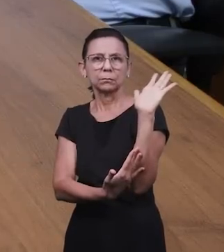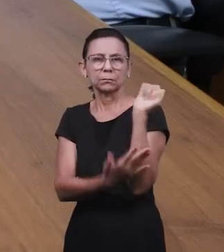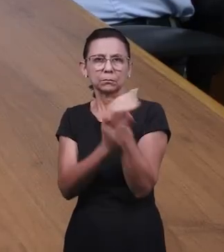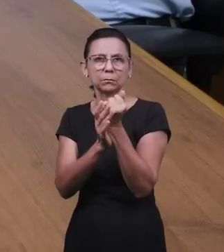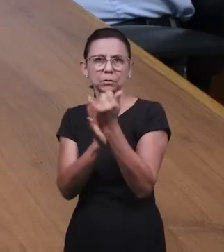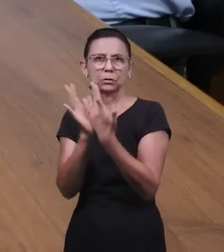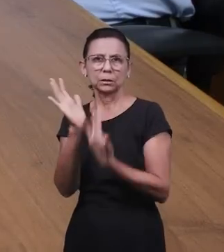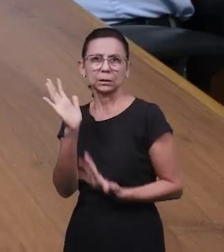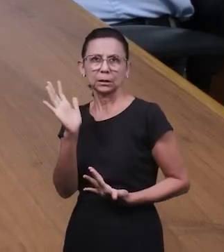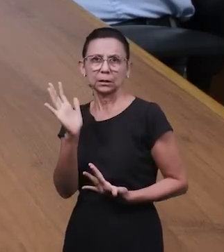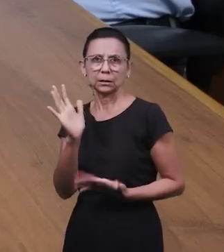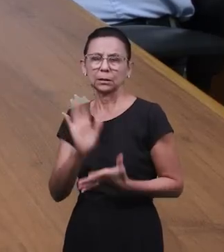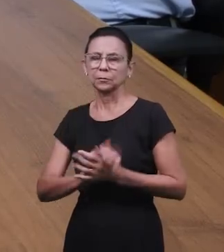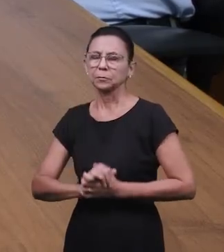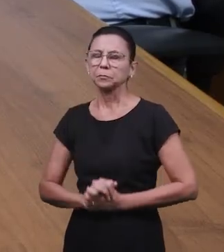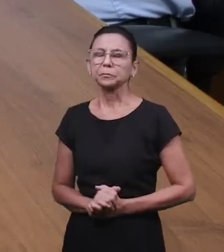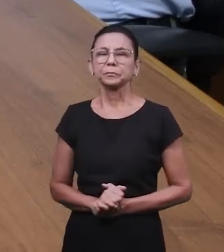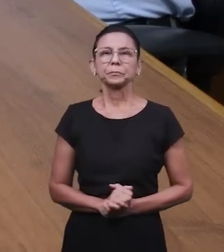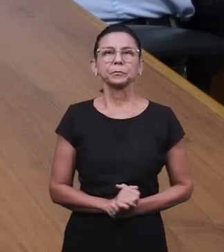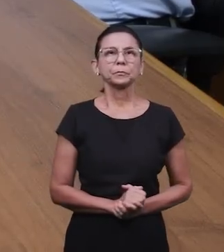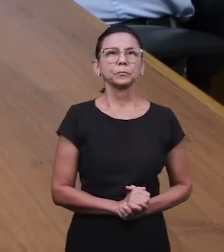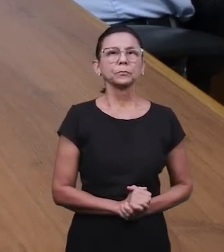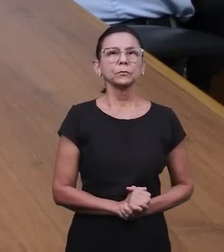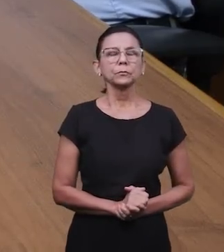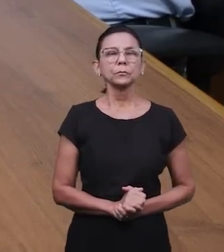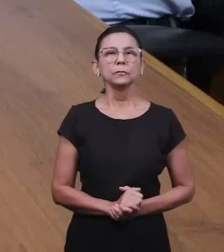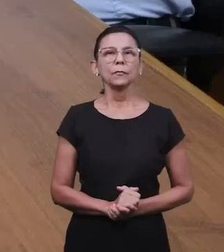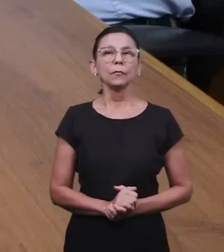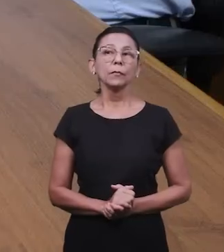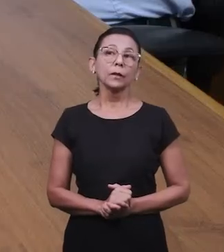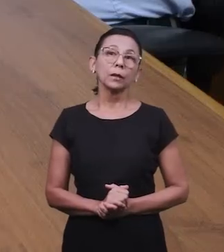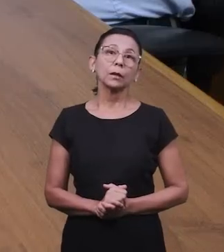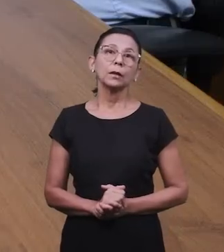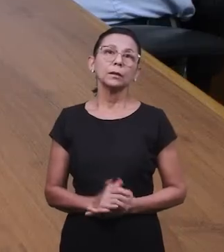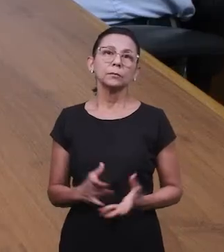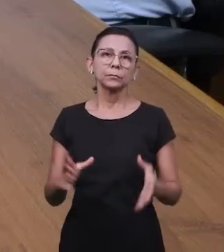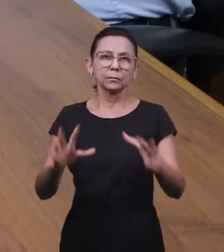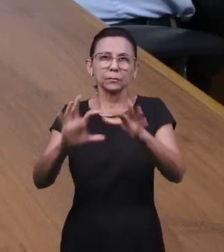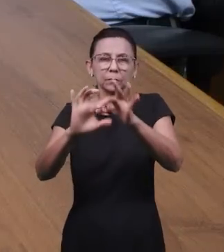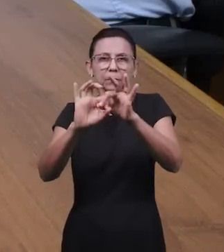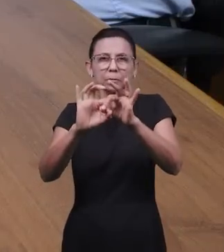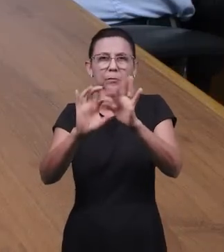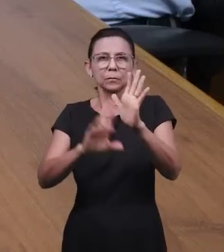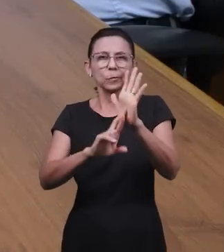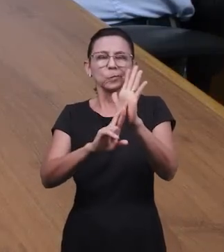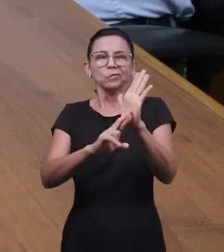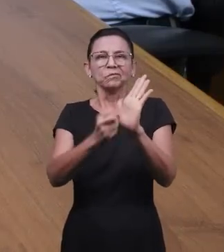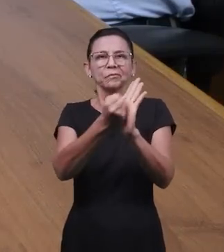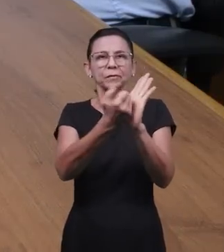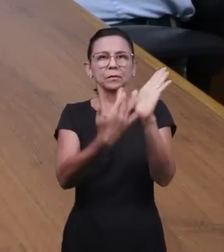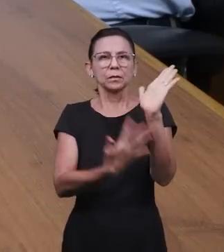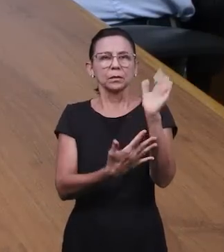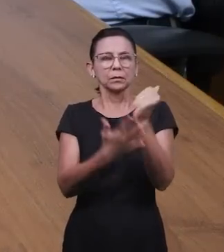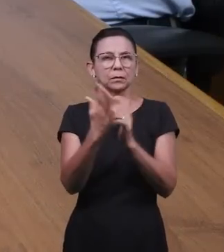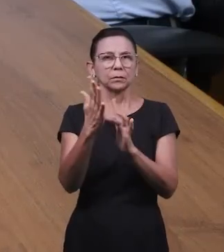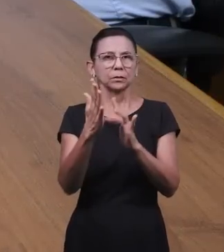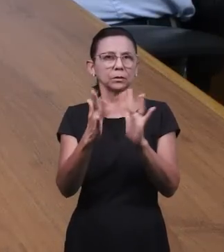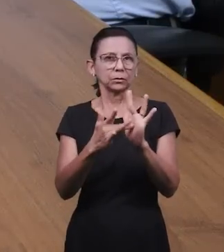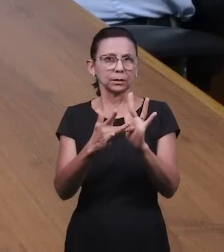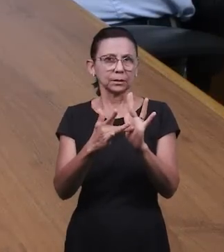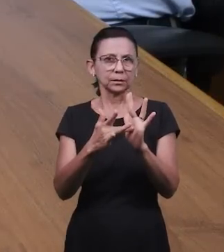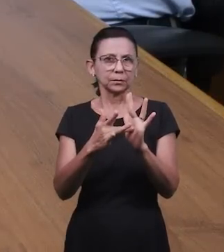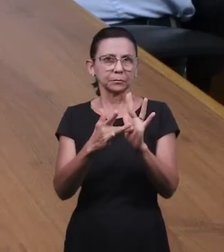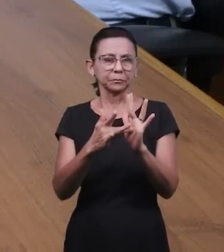chegar lá para botar as coisas em ordem. Essa comunhão, ela é no sangue, porque ela é pelo